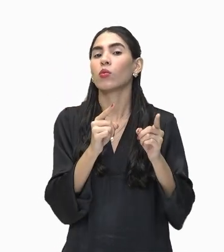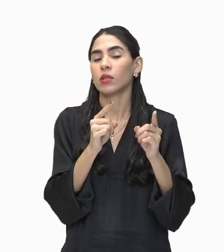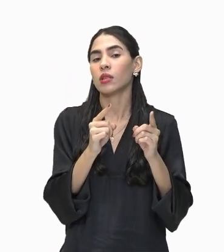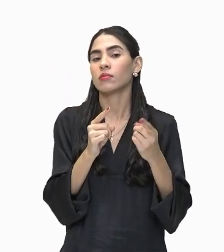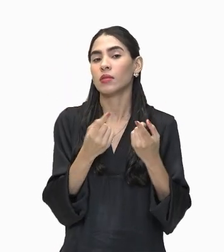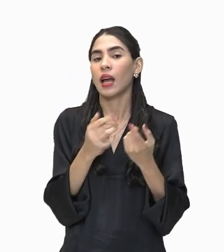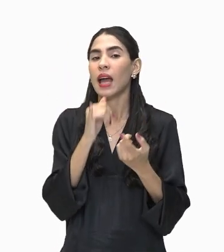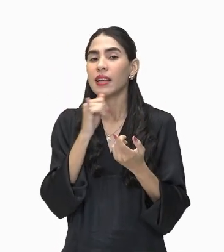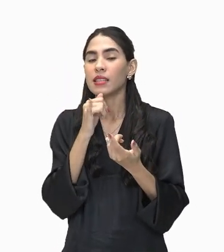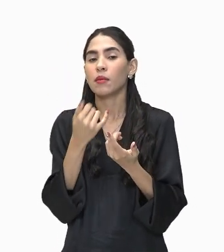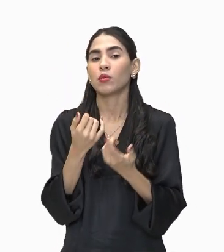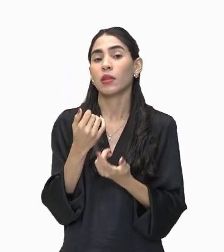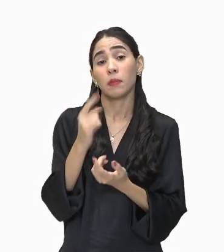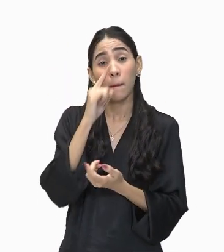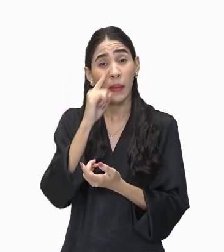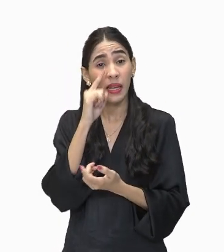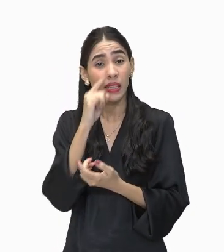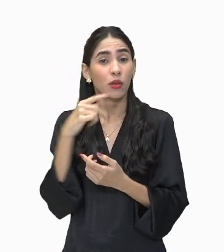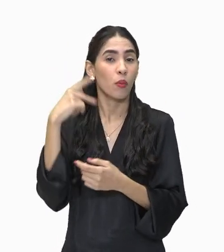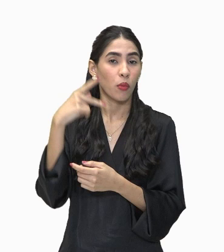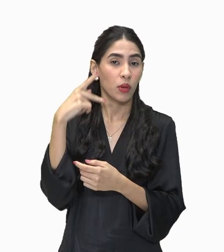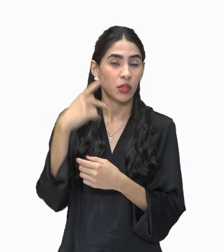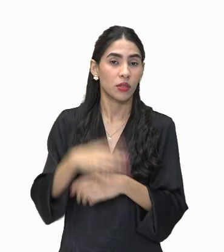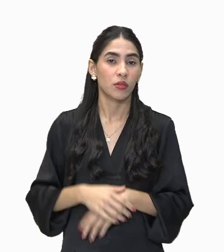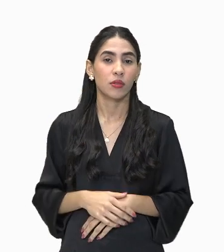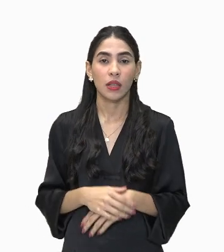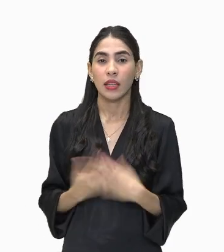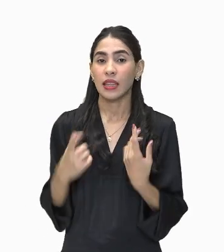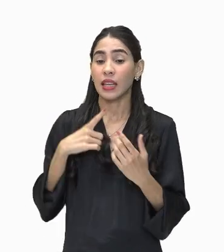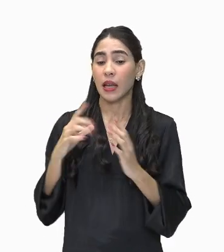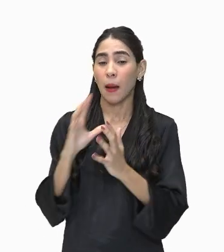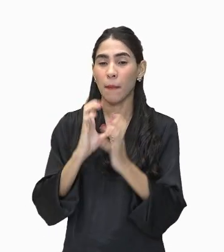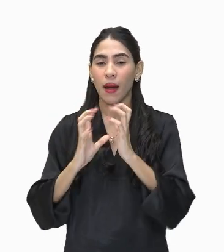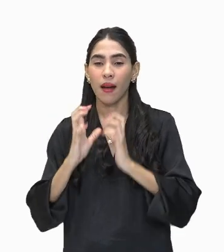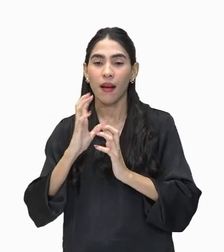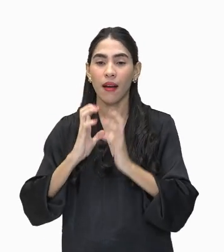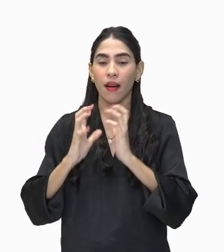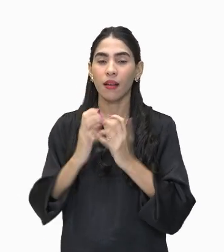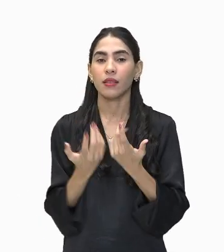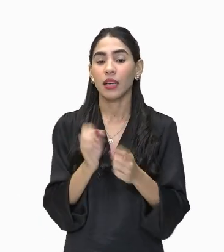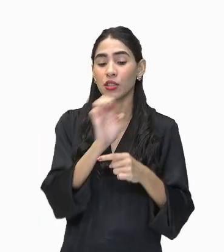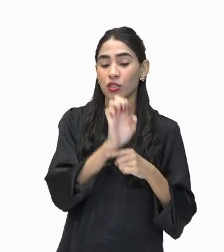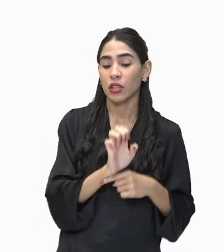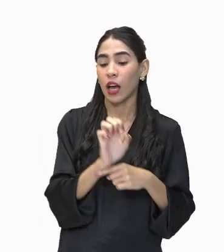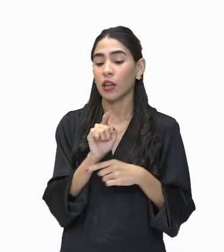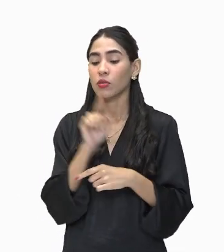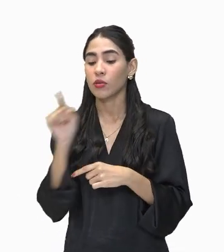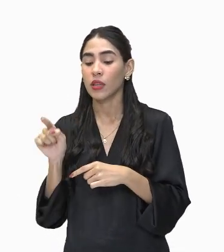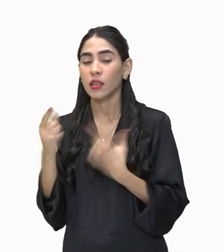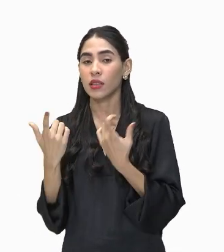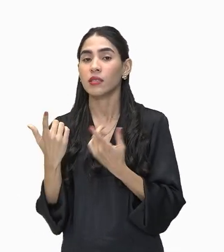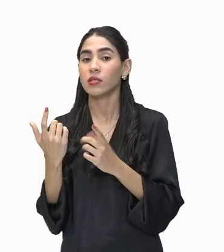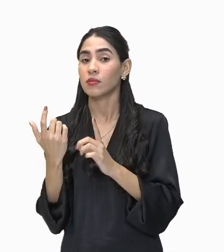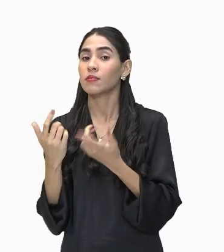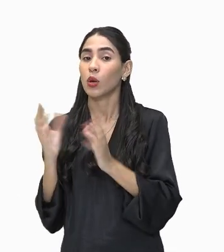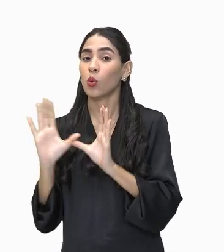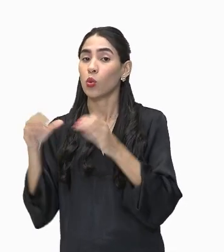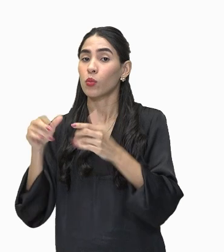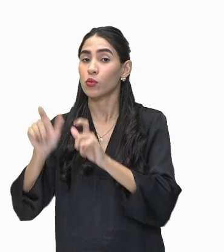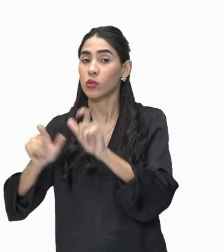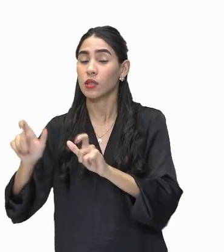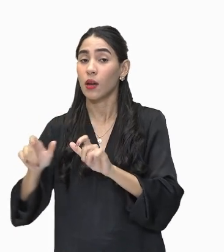né, do Estado. Então, nós temos aí uma relação de confronto dos movimentos contra o Estado. Já, para